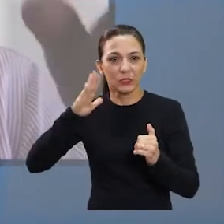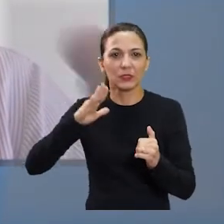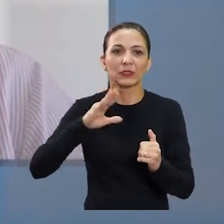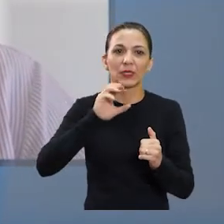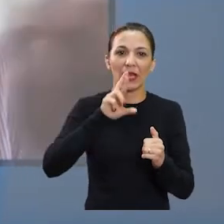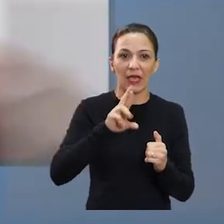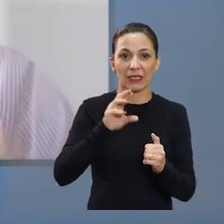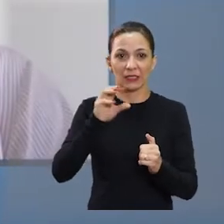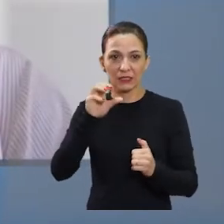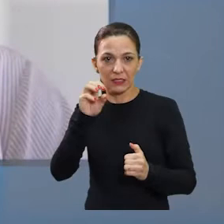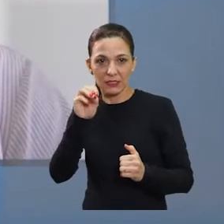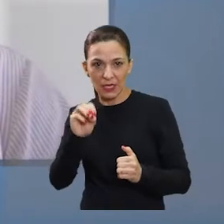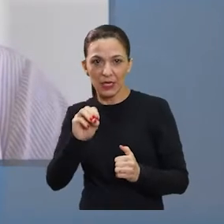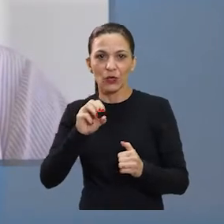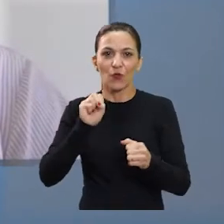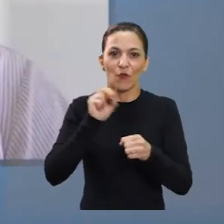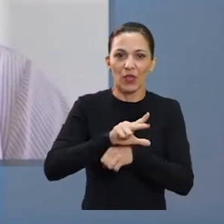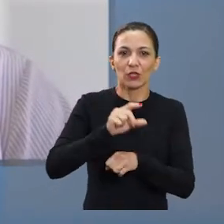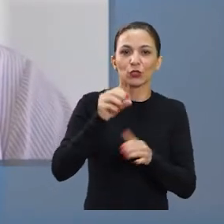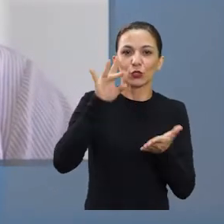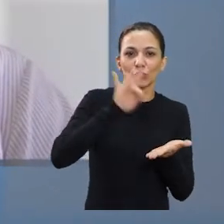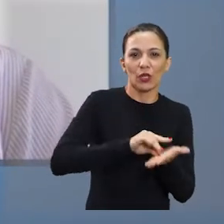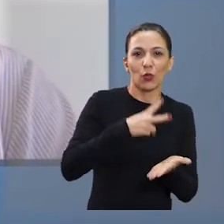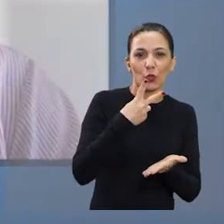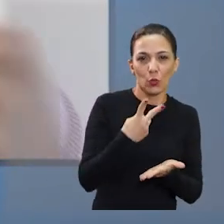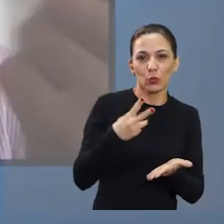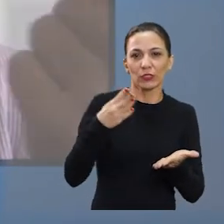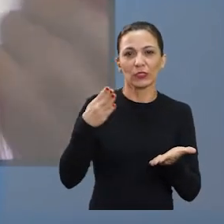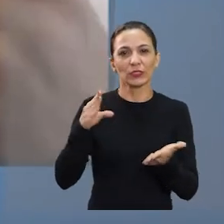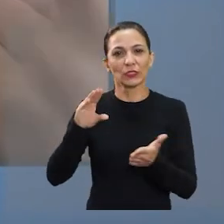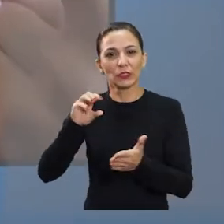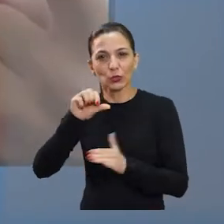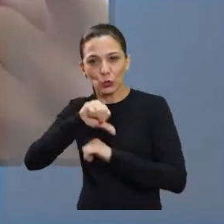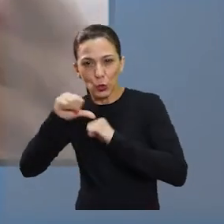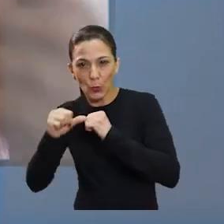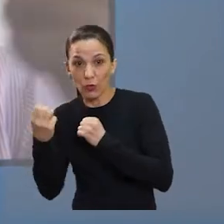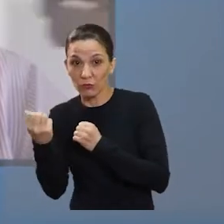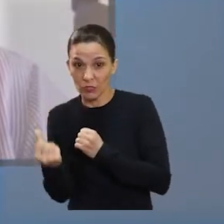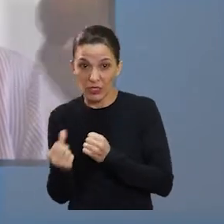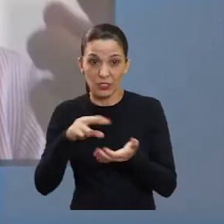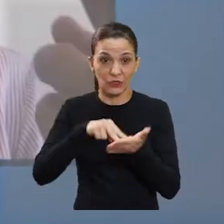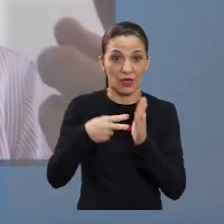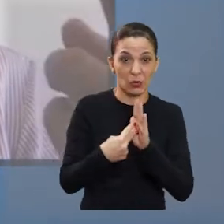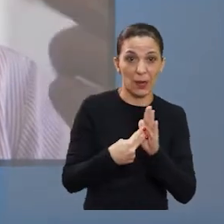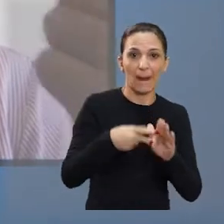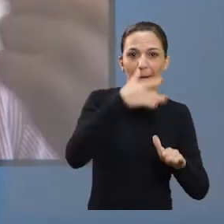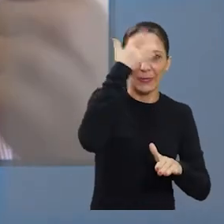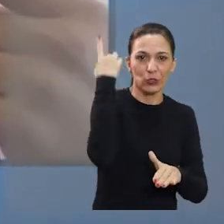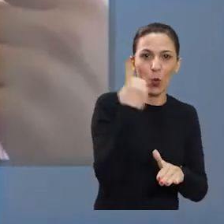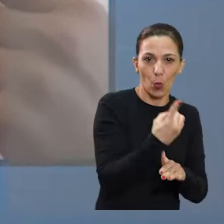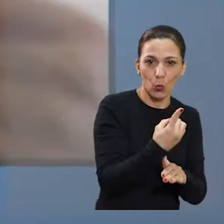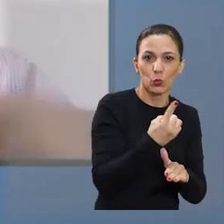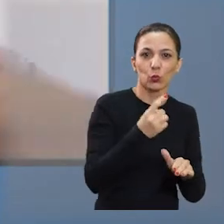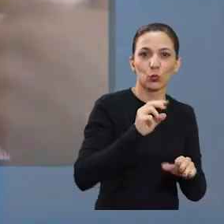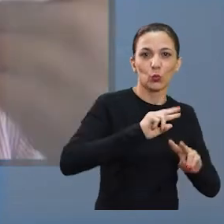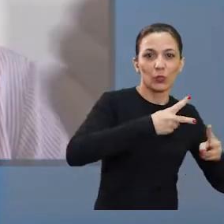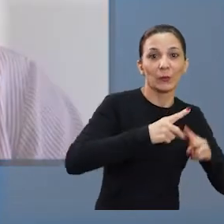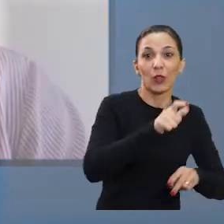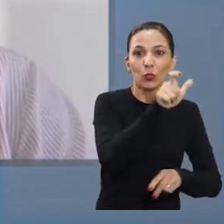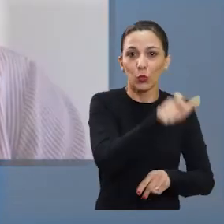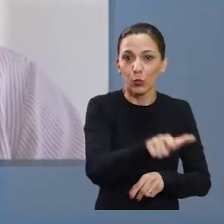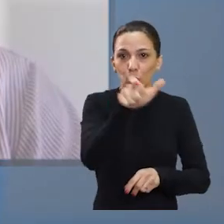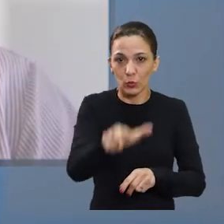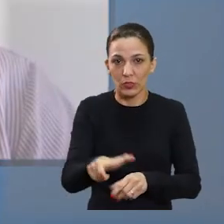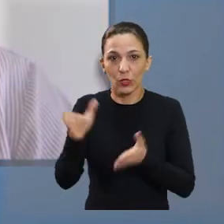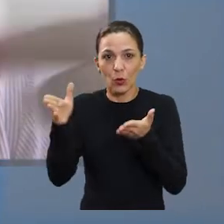2, a da Ômicron está falando que é em torno de 6. Ou seja, uma pessoa antes contaminava 2, hoje uma pessoa contamina